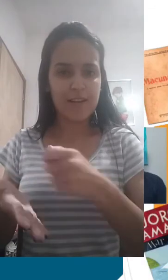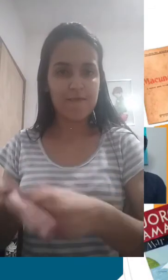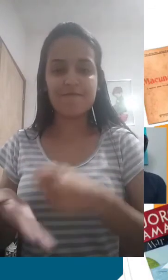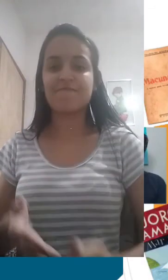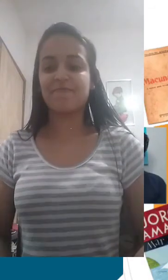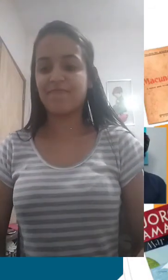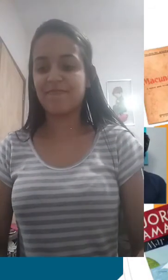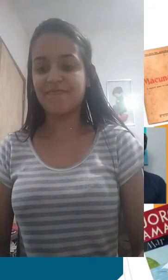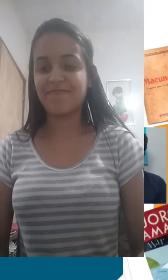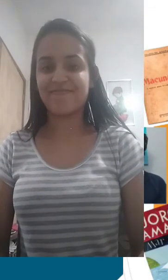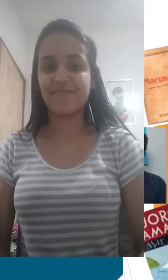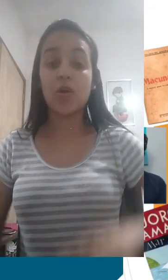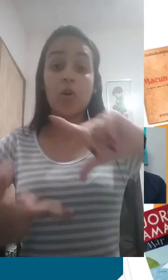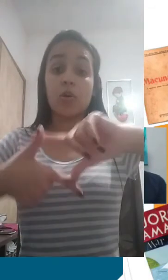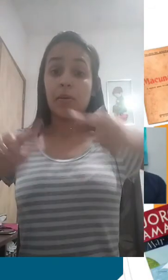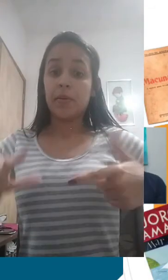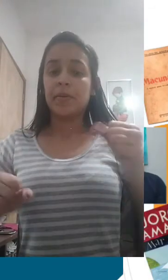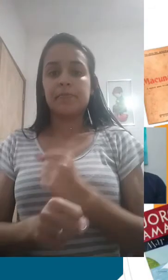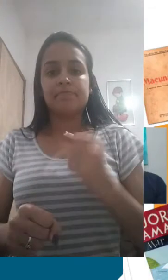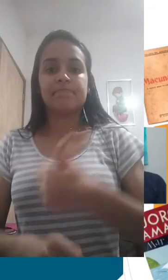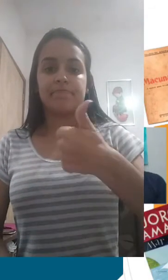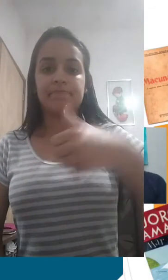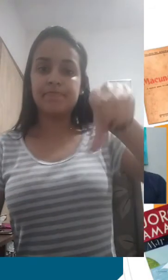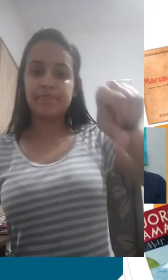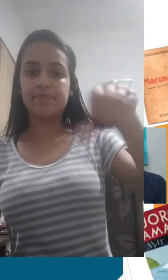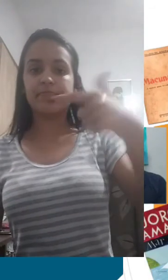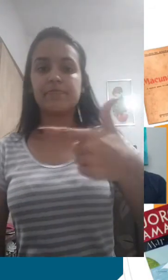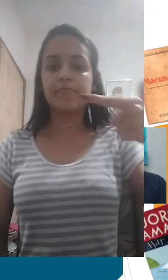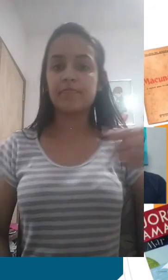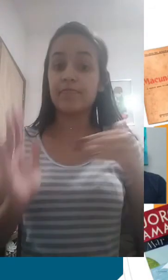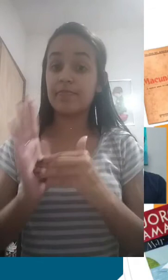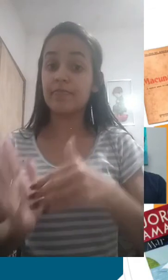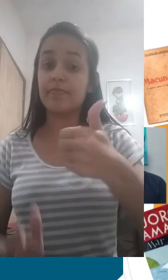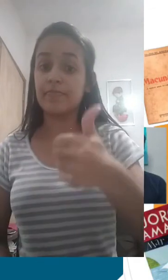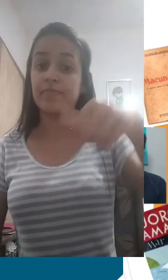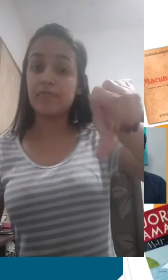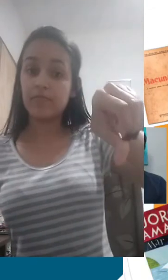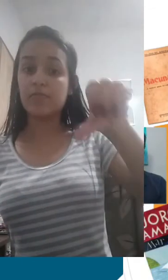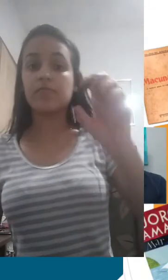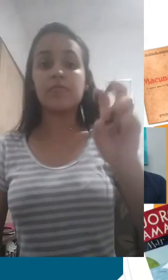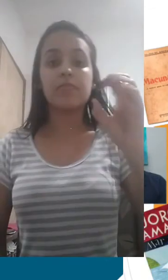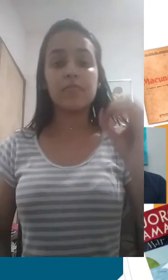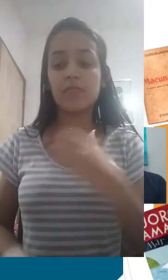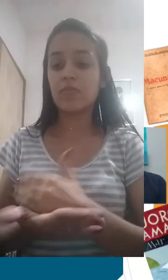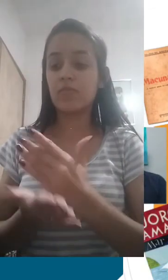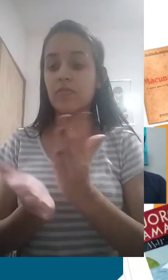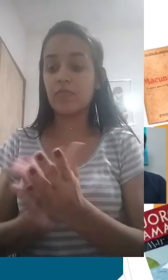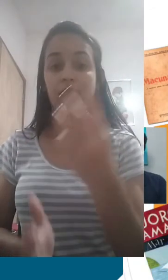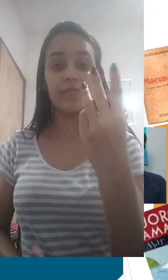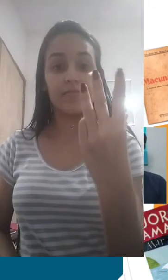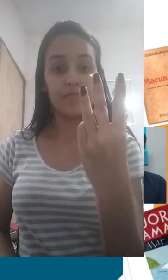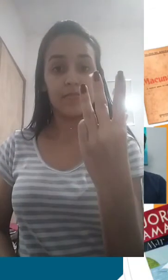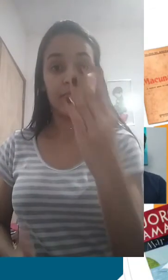Modernismo, 1922 a 1950. O modernismo é dividido em 3 fases.